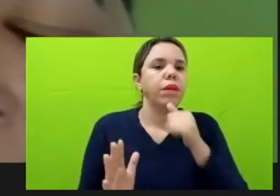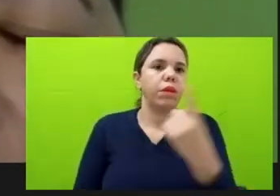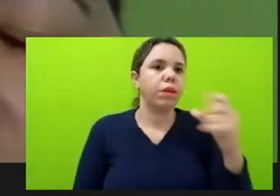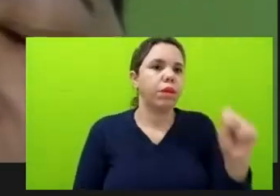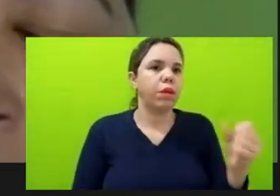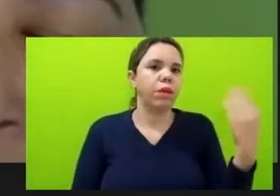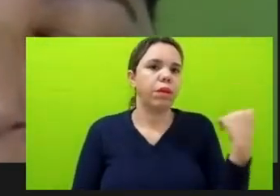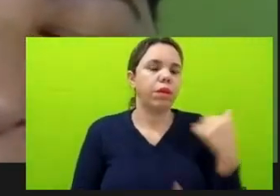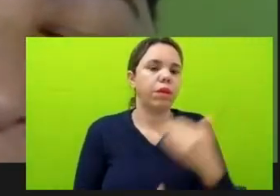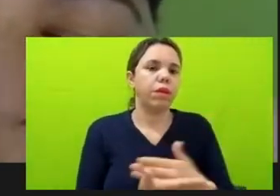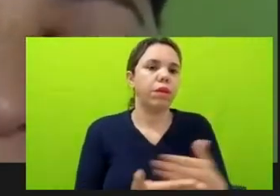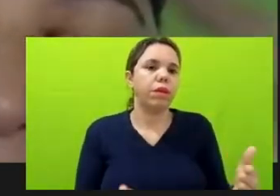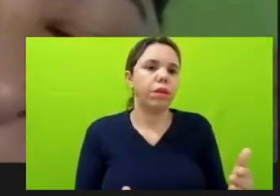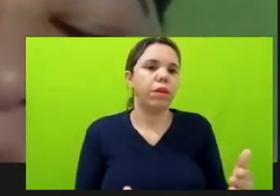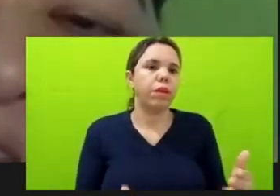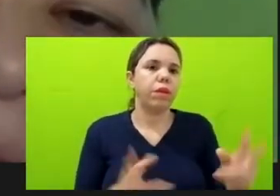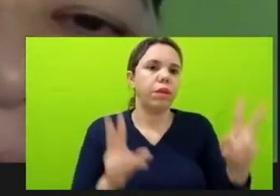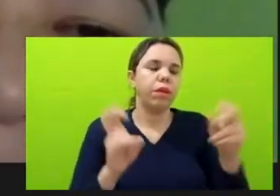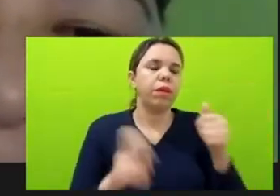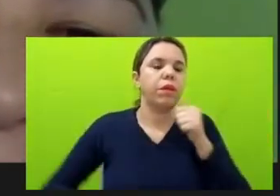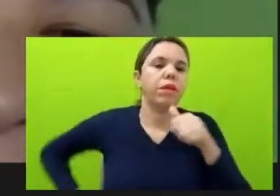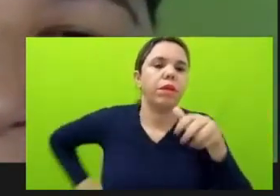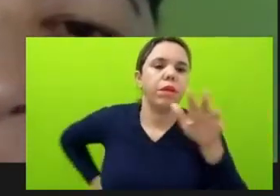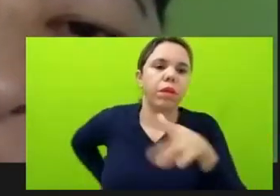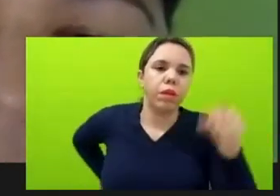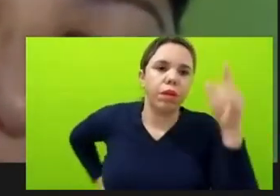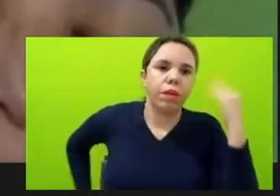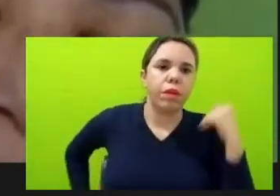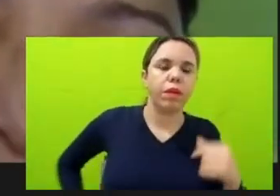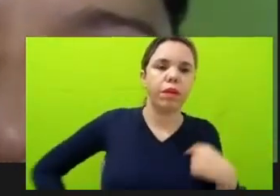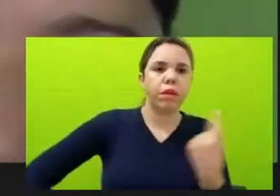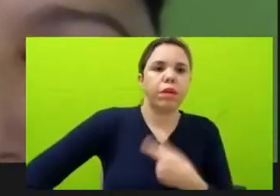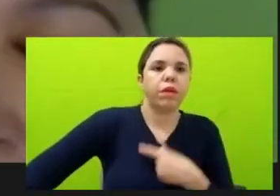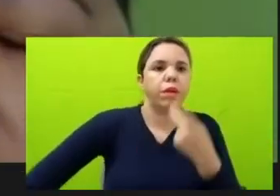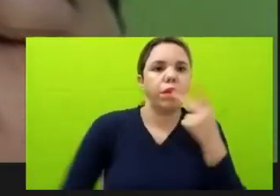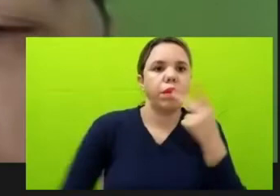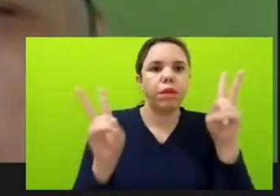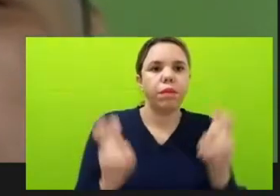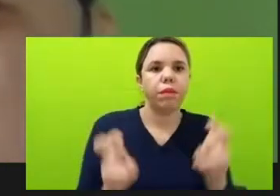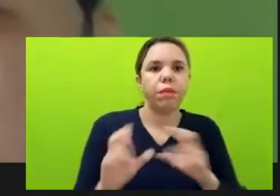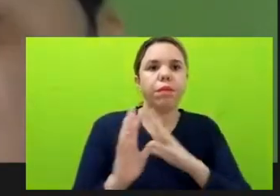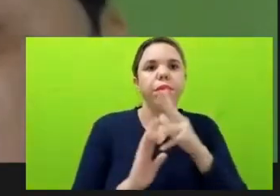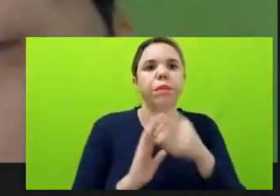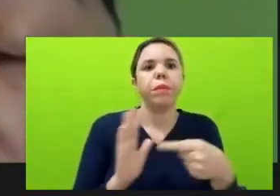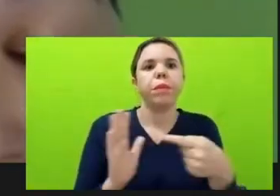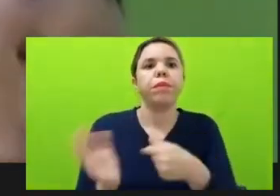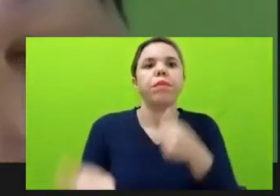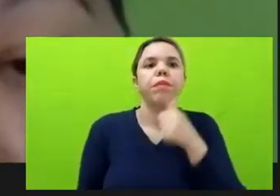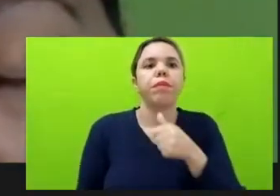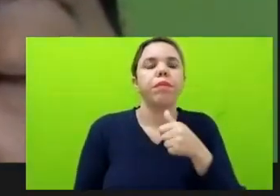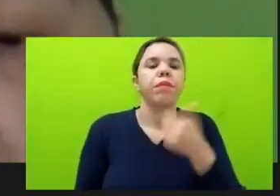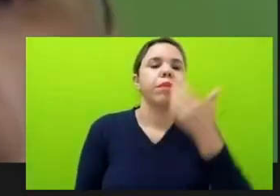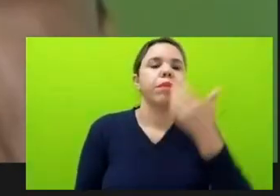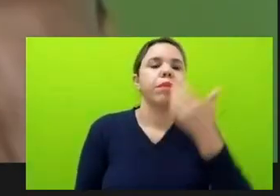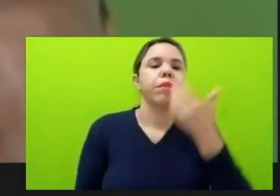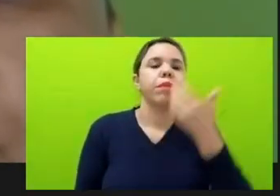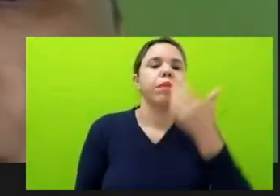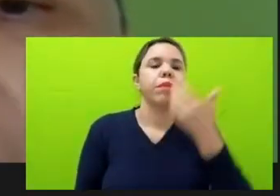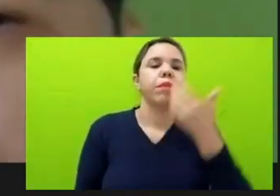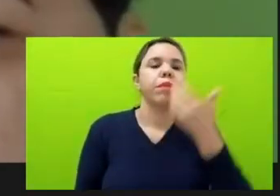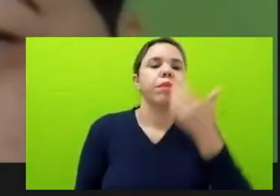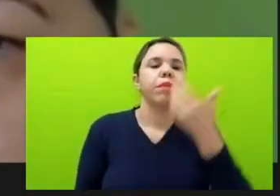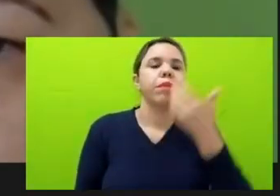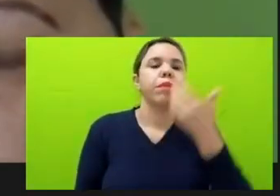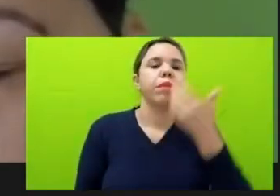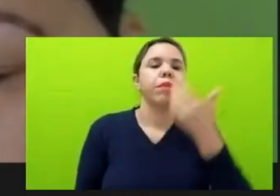mulheres, porque vocês sabem muito bem quando a gente fala sobre a questão ambiental, as mulheres, as crianças e os idosos são os que mais sofrem, né. E as